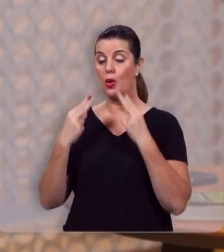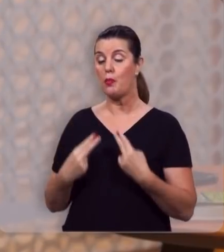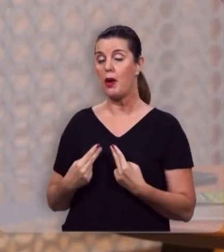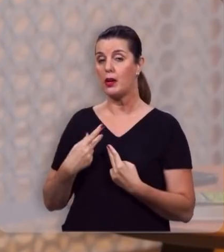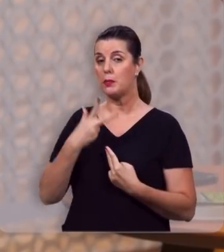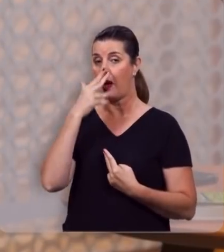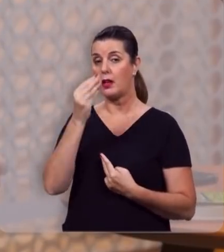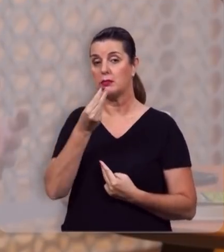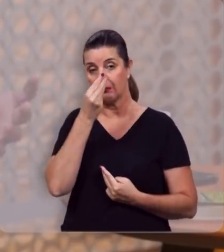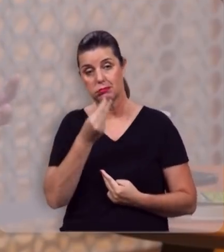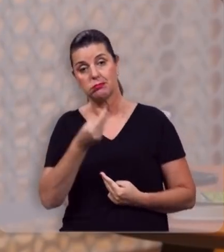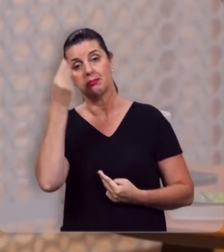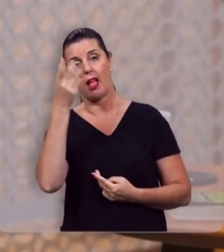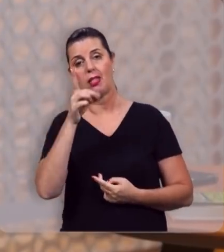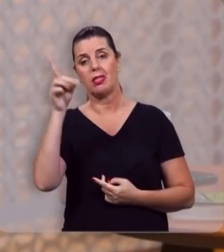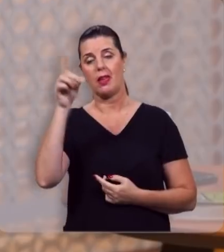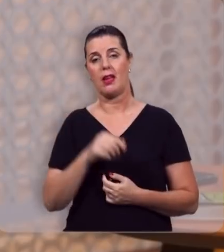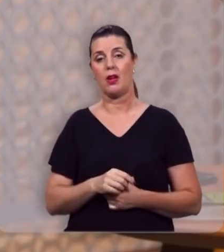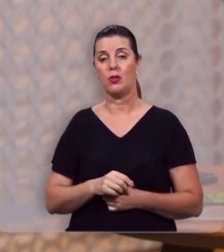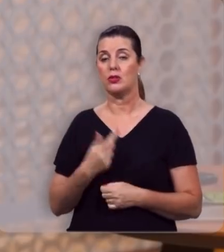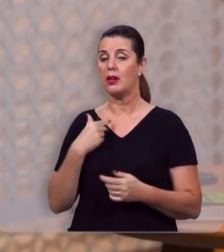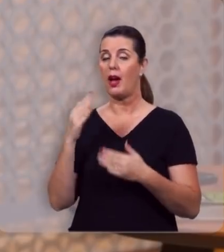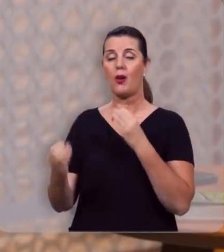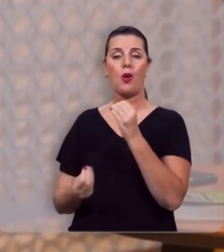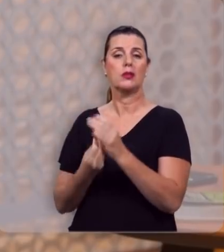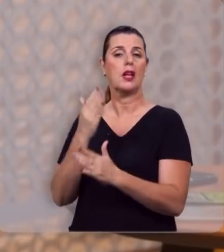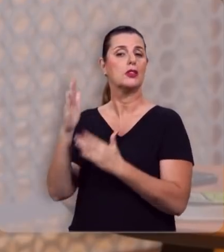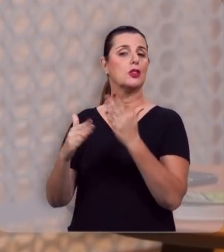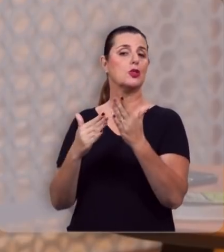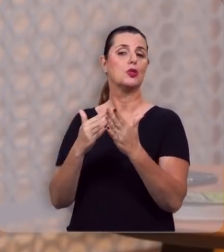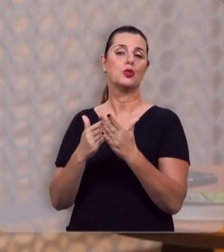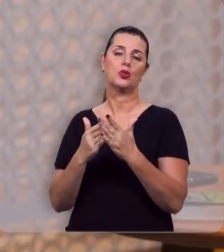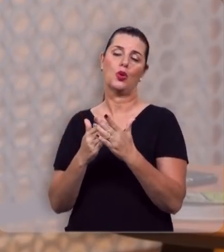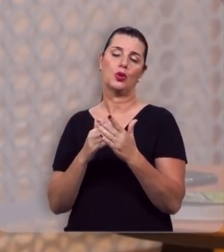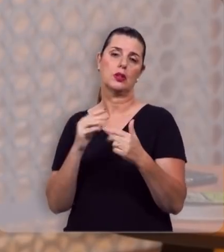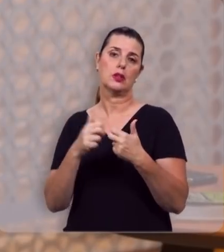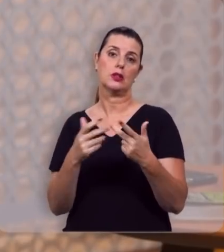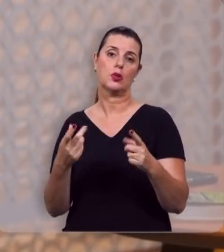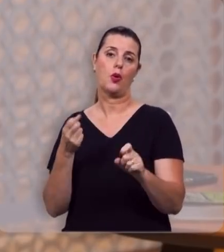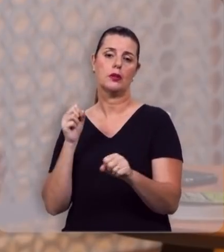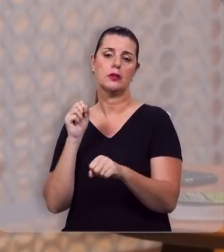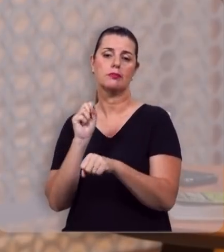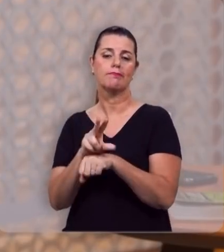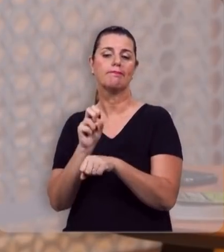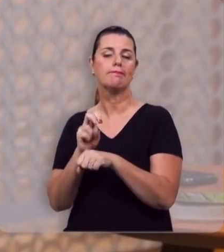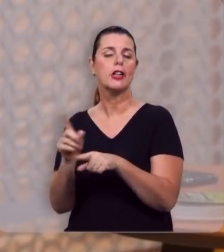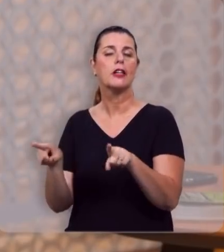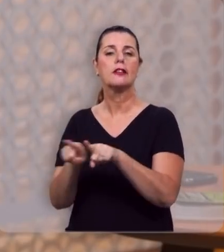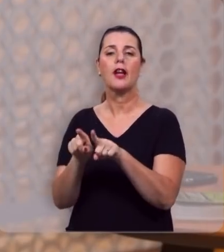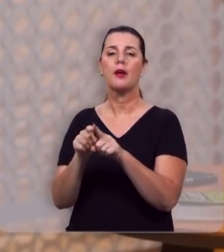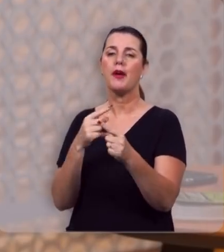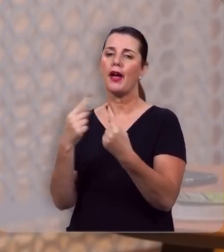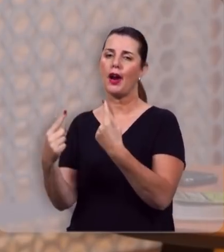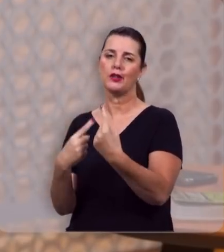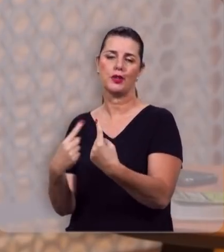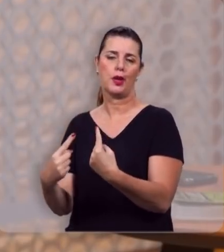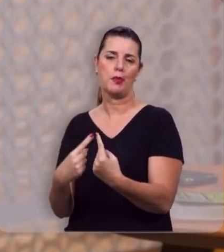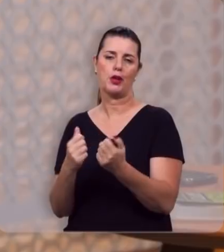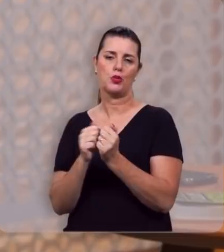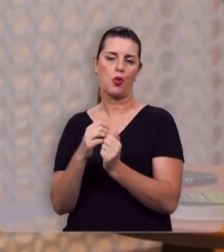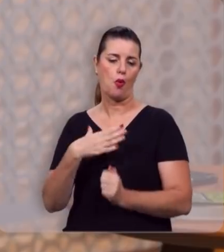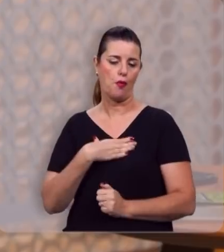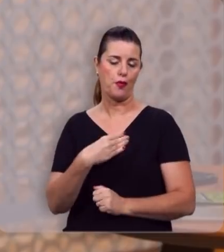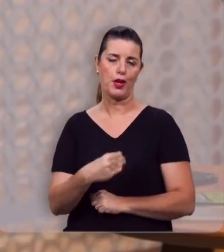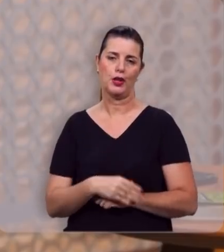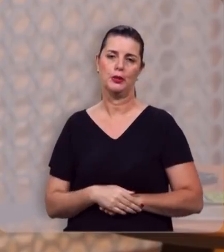viramos as costas para Deus. E isso afeta todas as coisas, e afeta os nossos relacionamentos, todos eles, e afeta os nossos